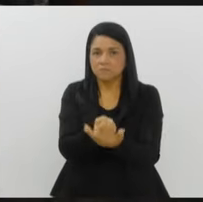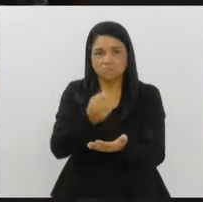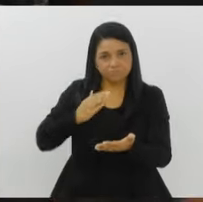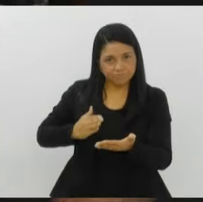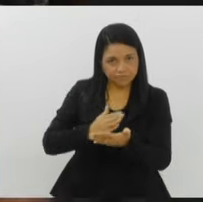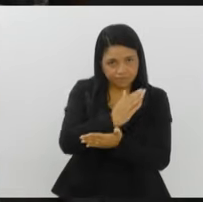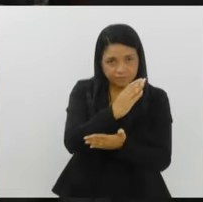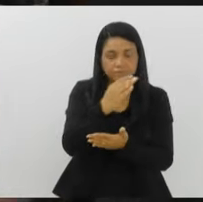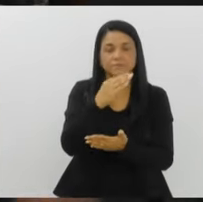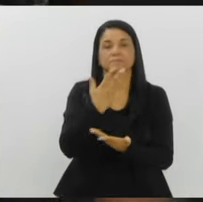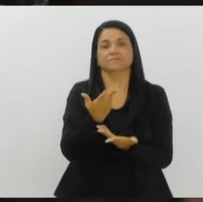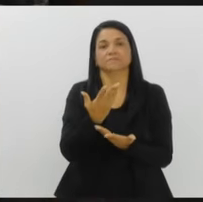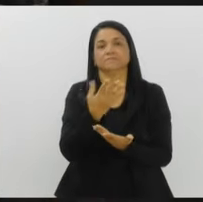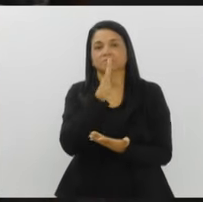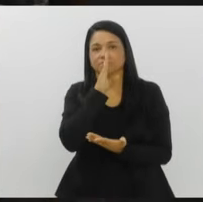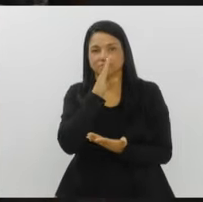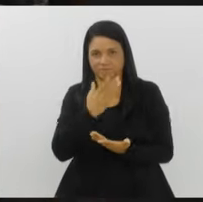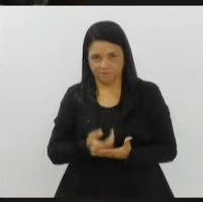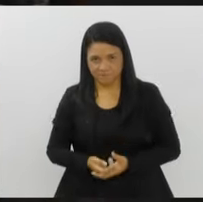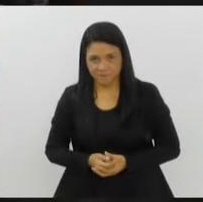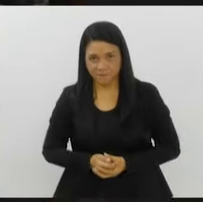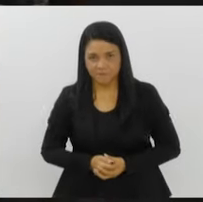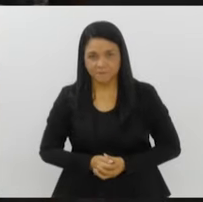estão, aprovado.